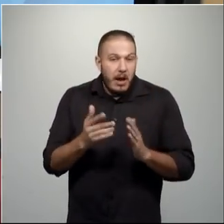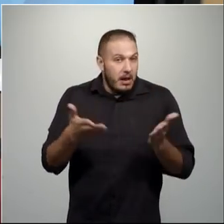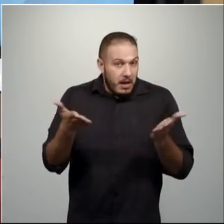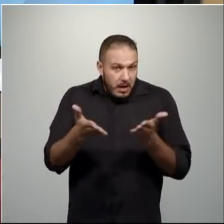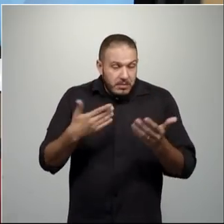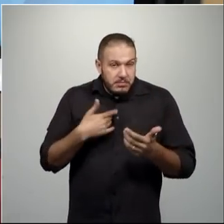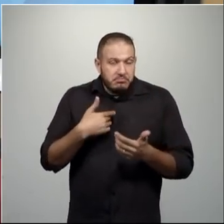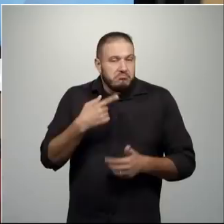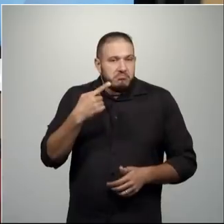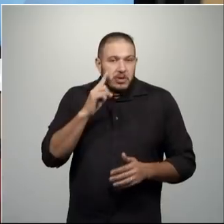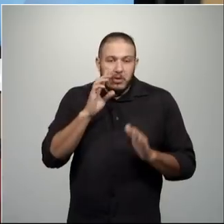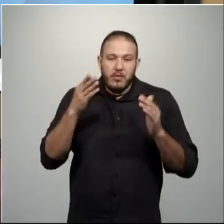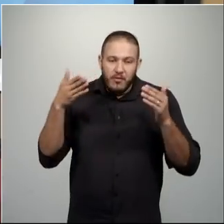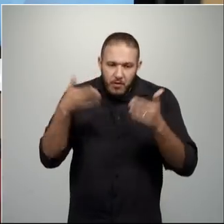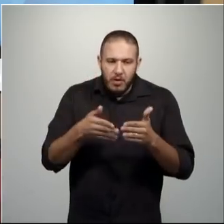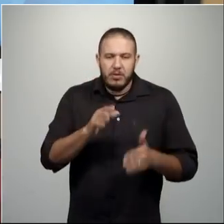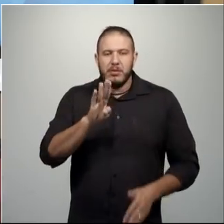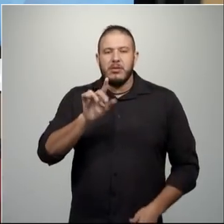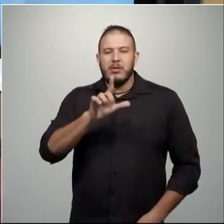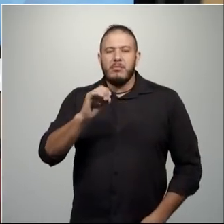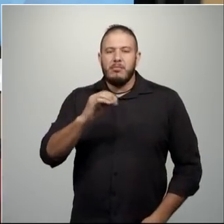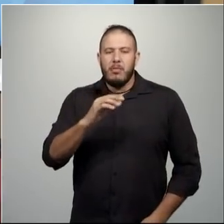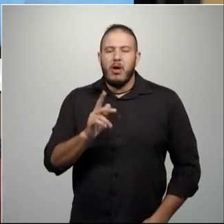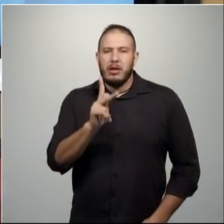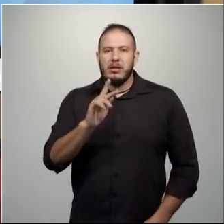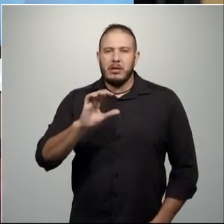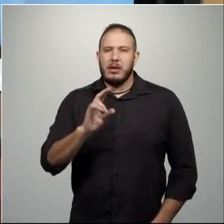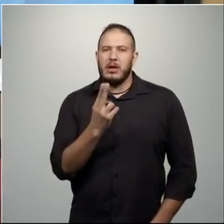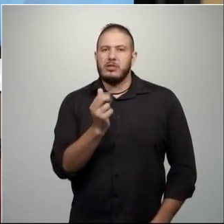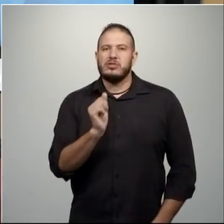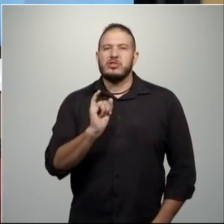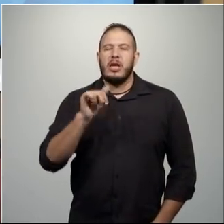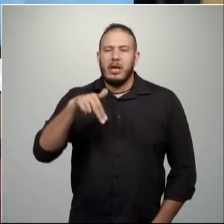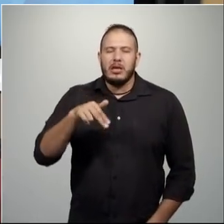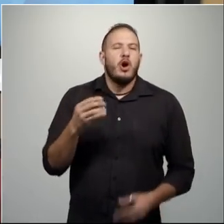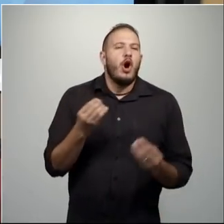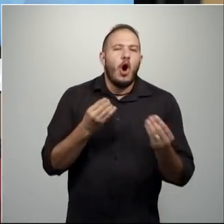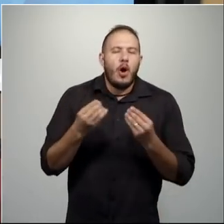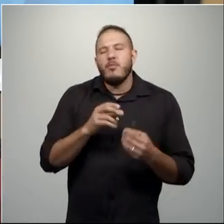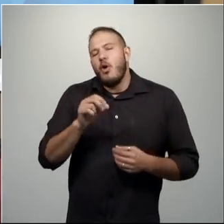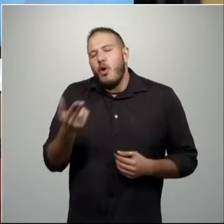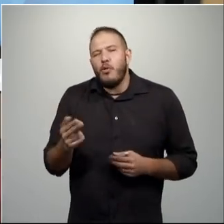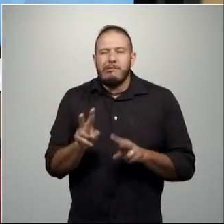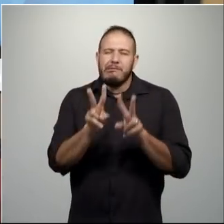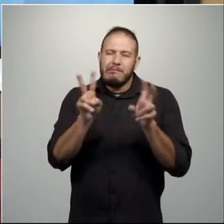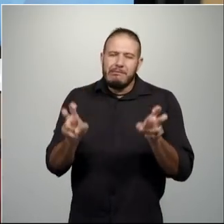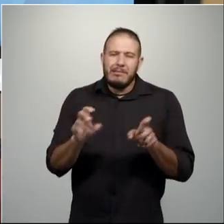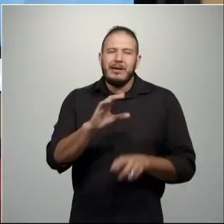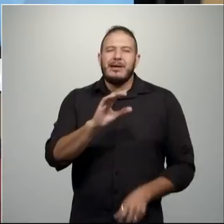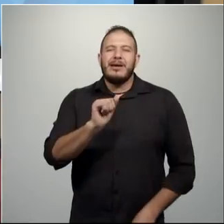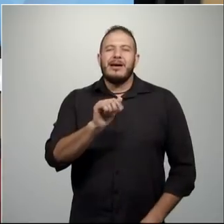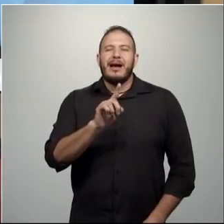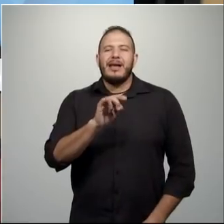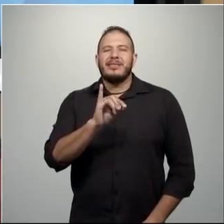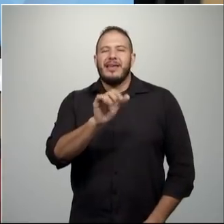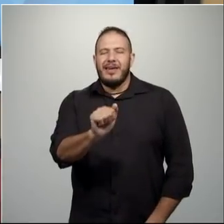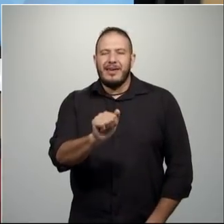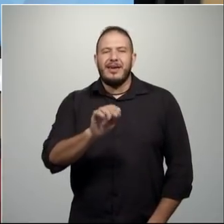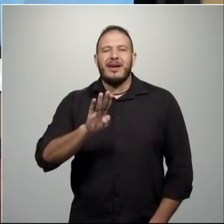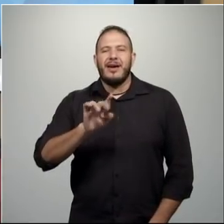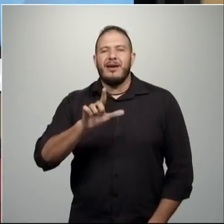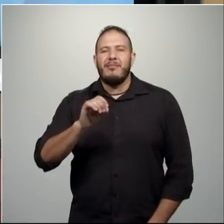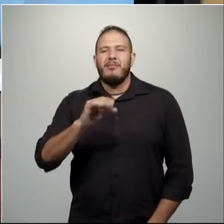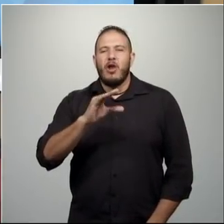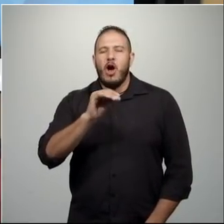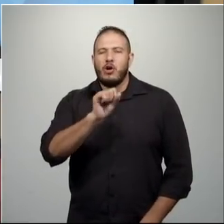do box ganhou como funciona um golpe em ou cadeia de blocos a a idéia toda é que